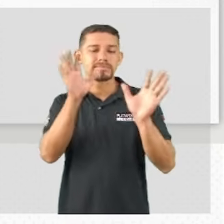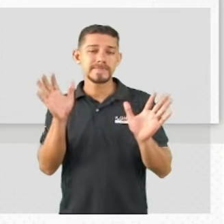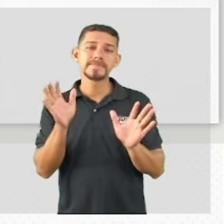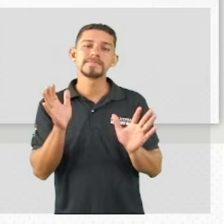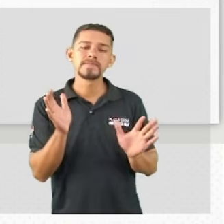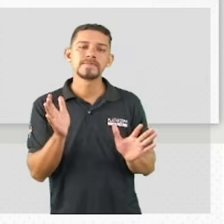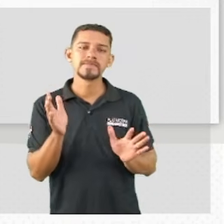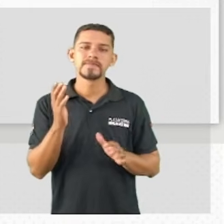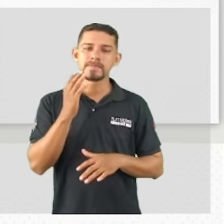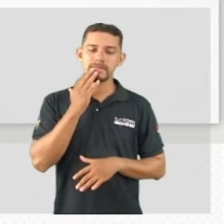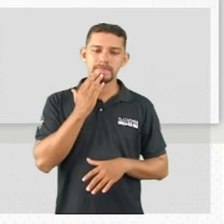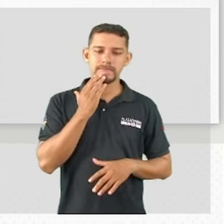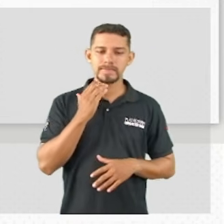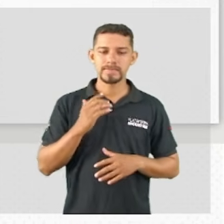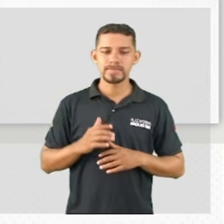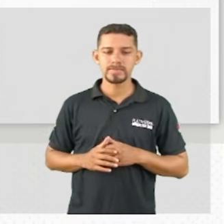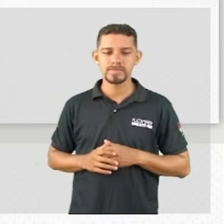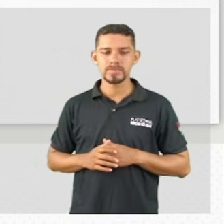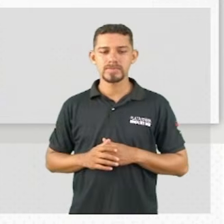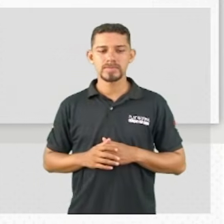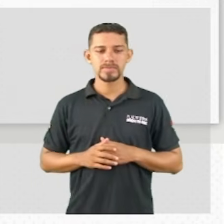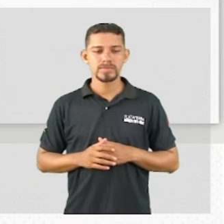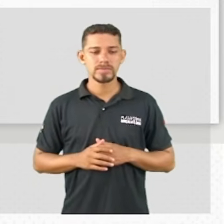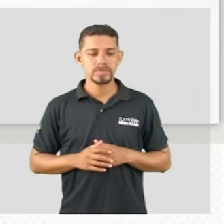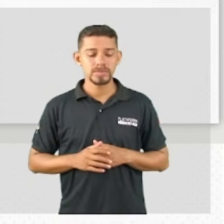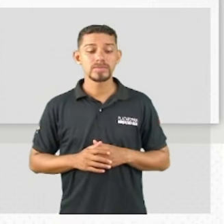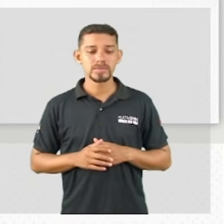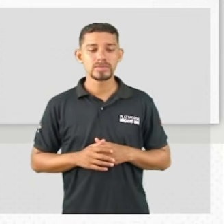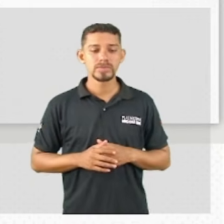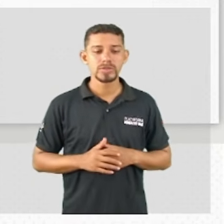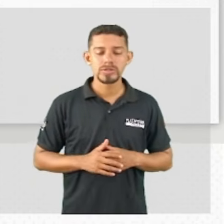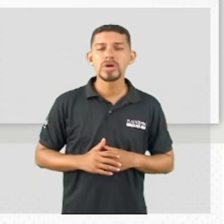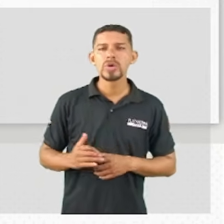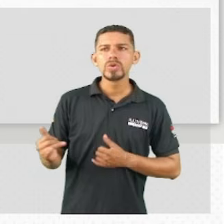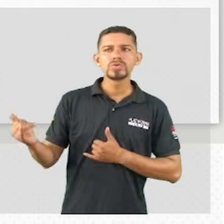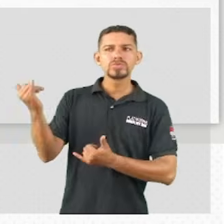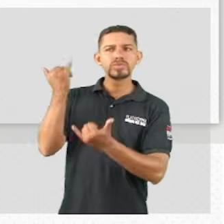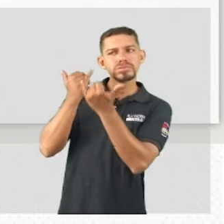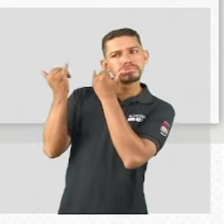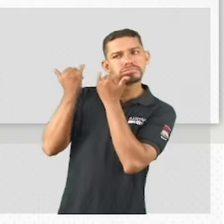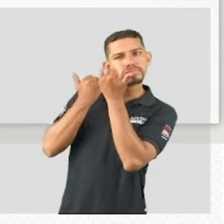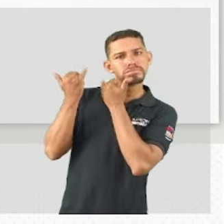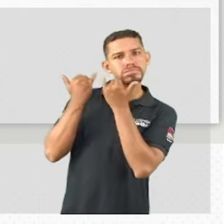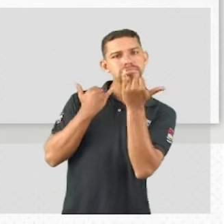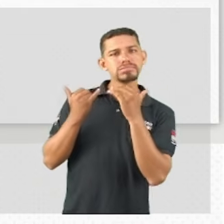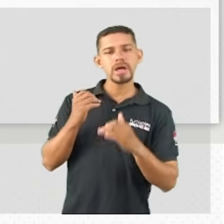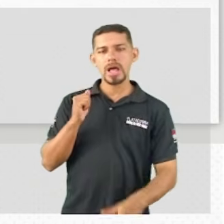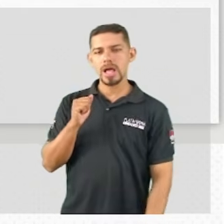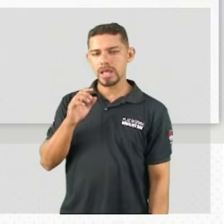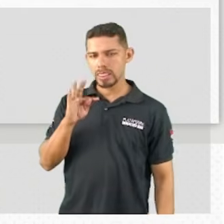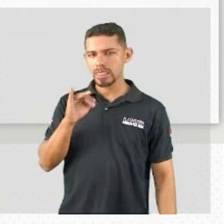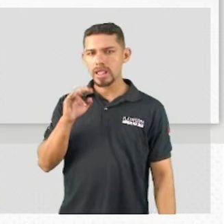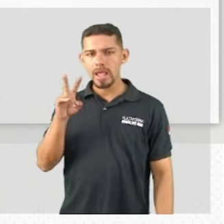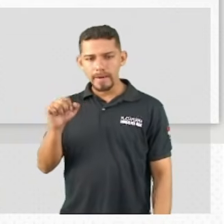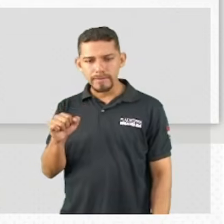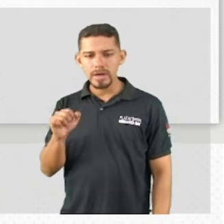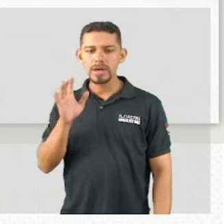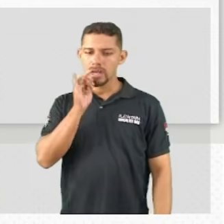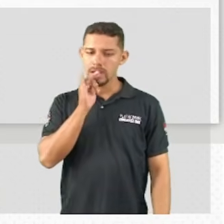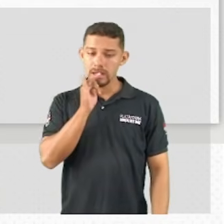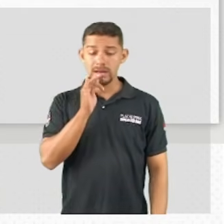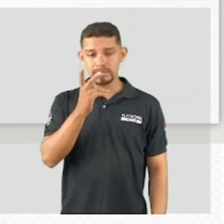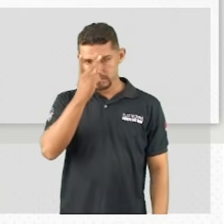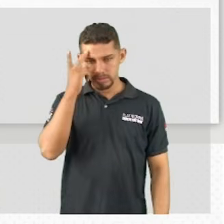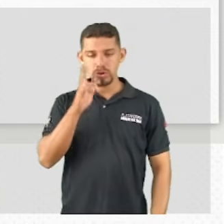de convencer fica maior, né? A escutativa, né? Por que escutativa? É importante também, quem está lá na